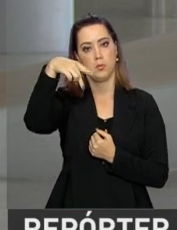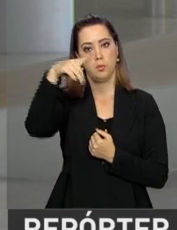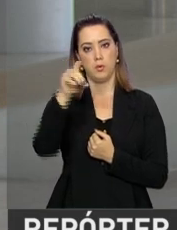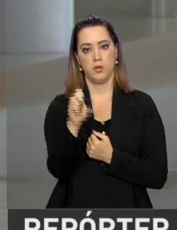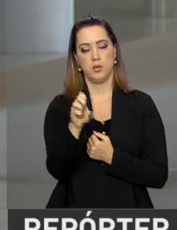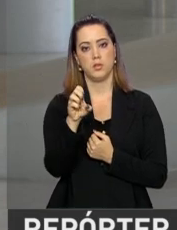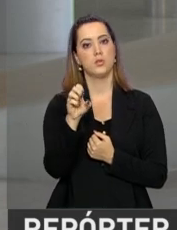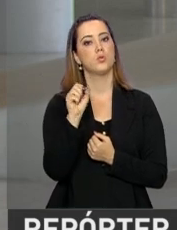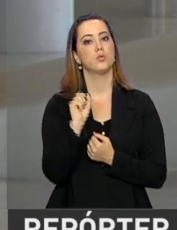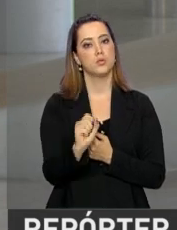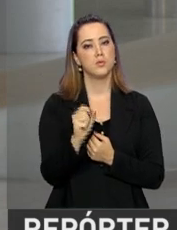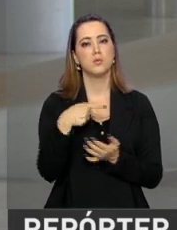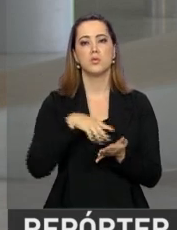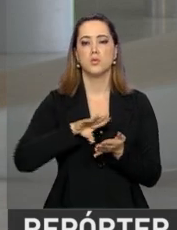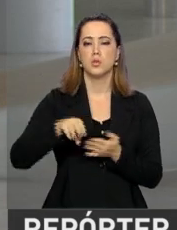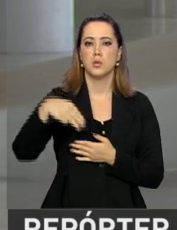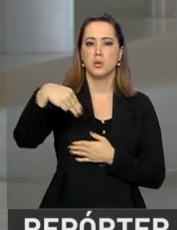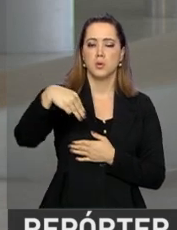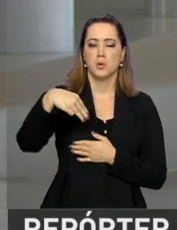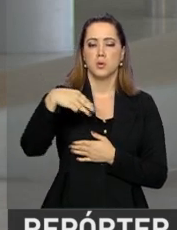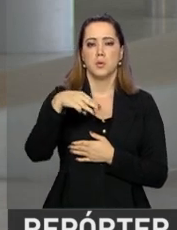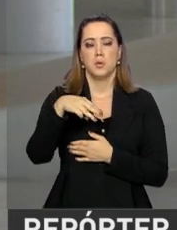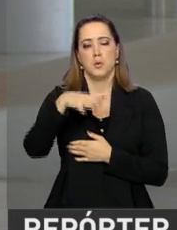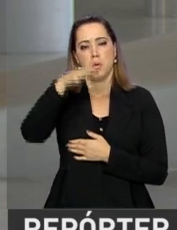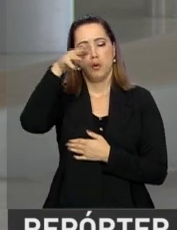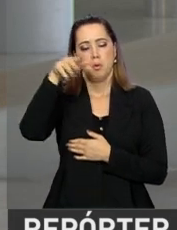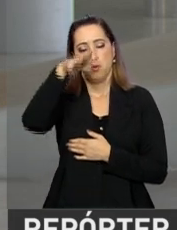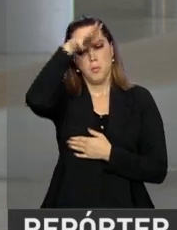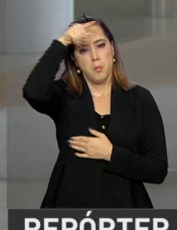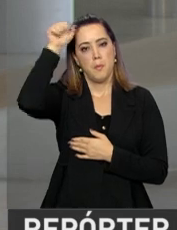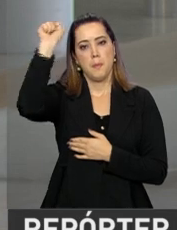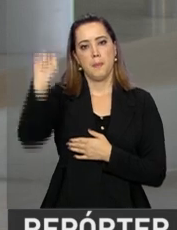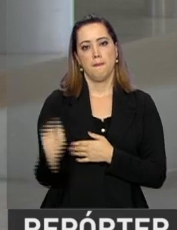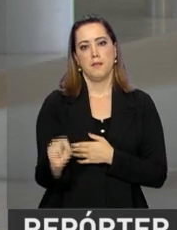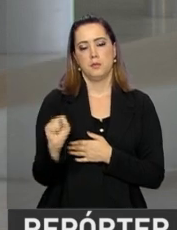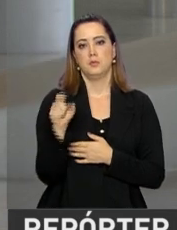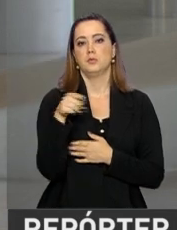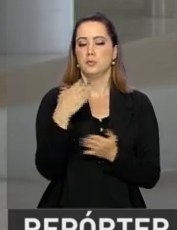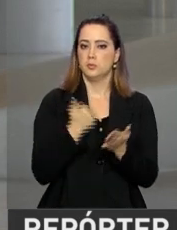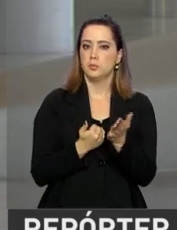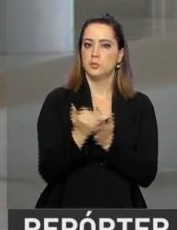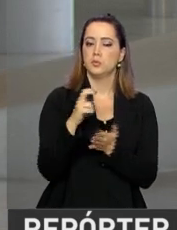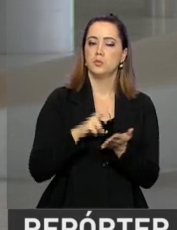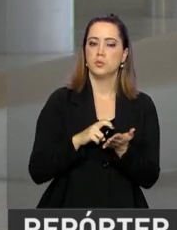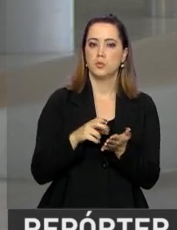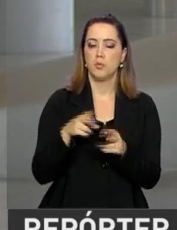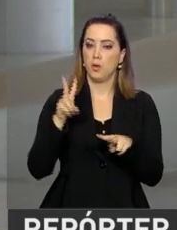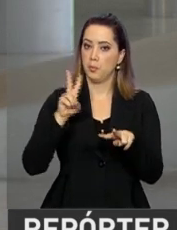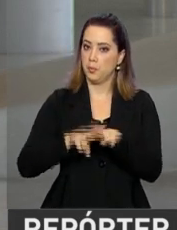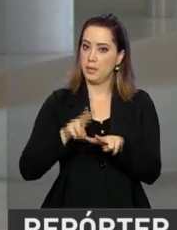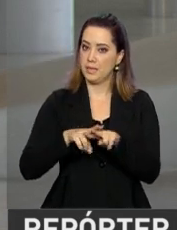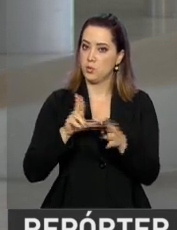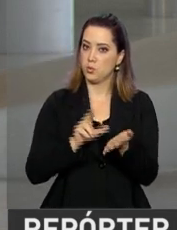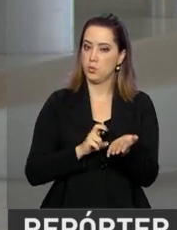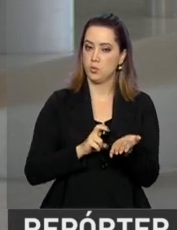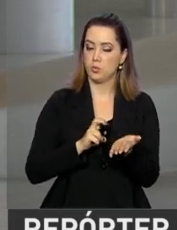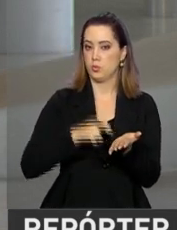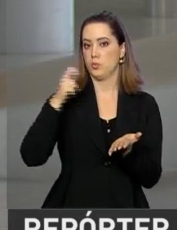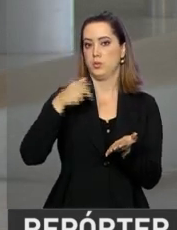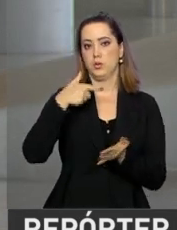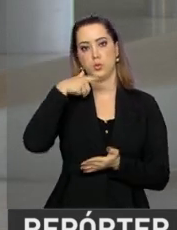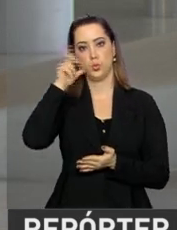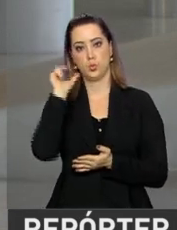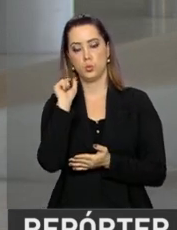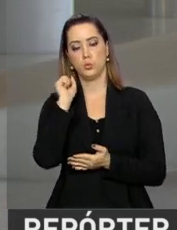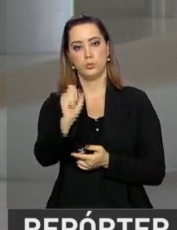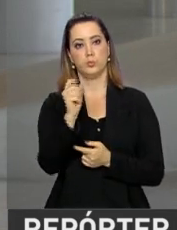do Sul. Essas 10 prisões desses 10 suspeitos, elas foram realizadas na manhã de ontem, a gente lembra, em operação deflagrada